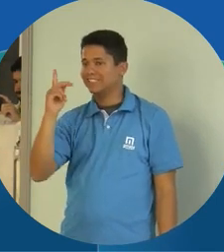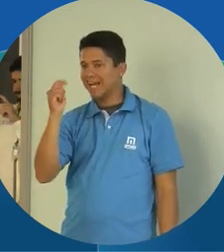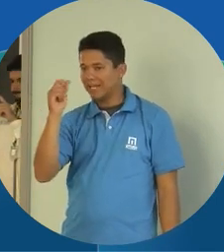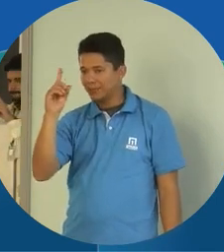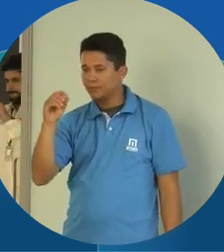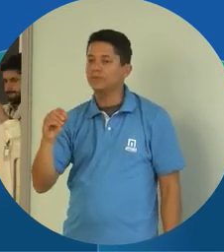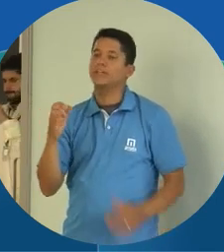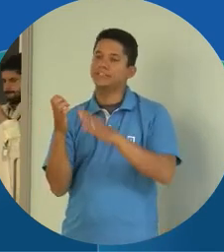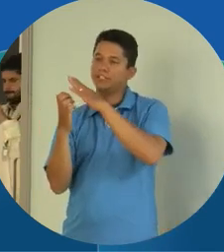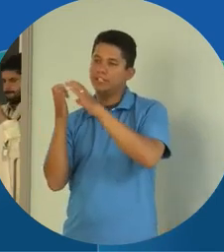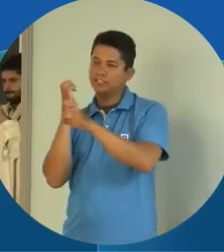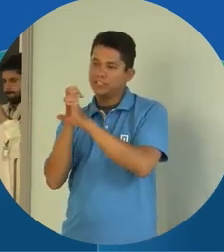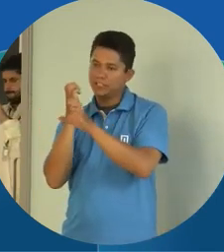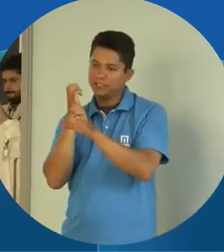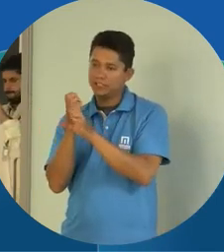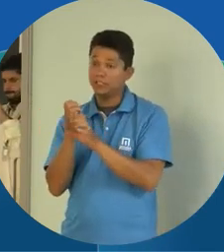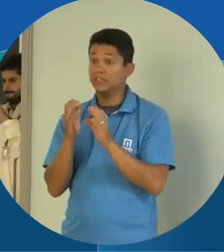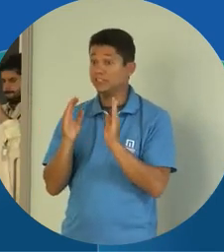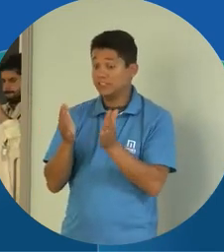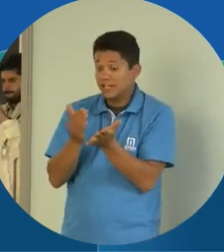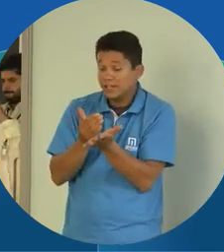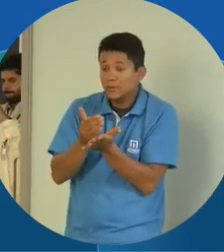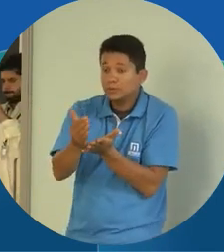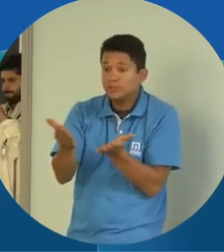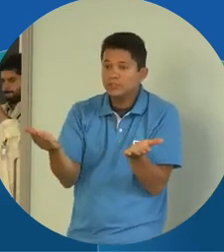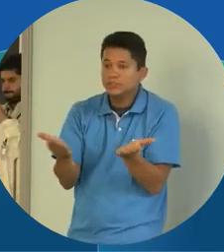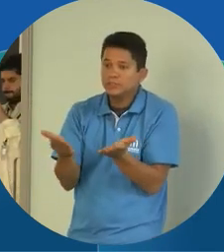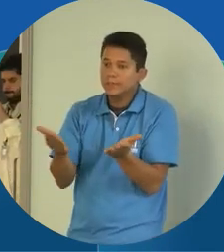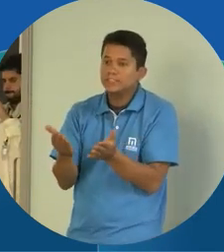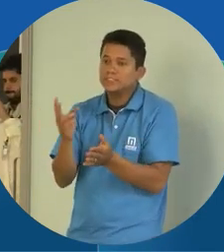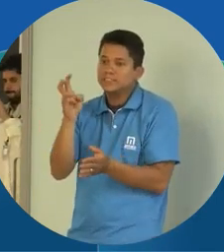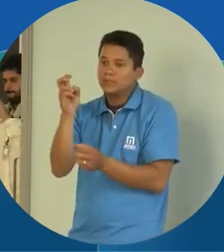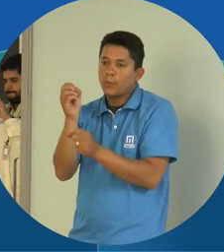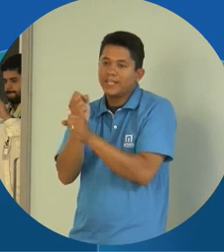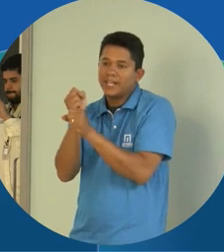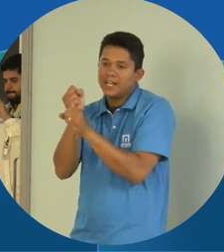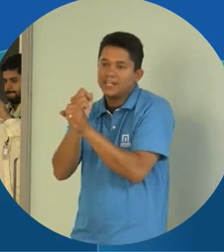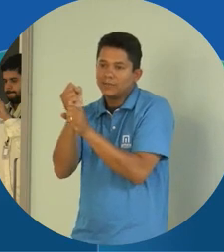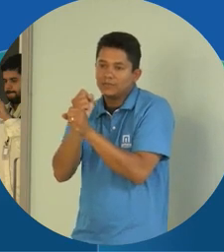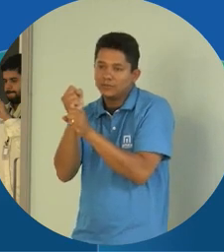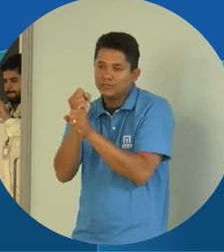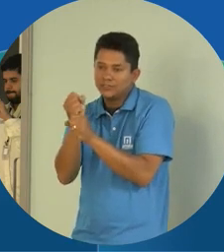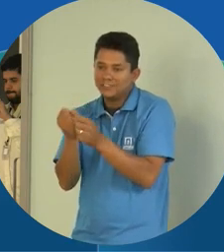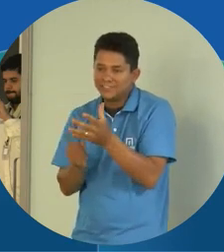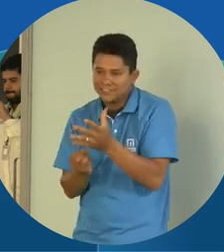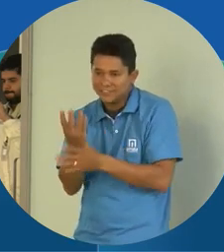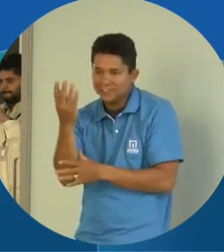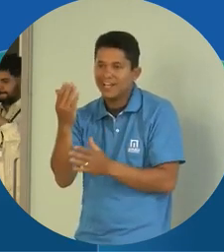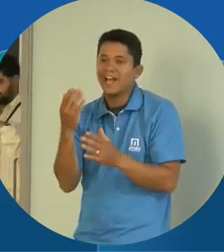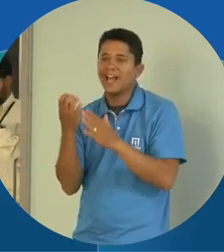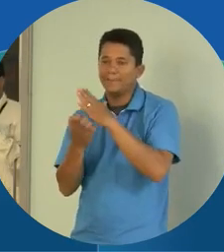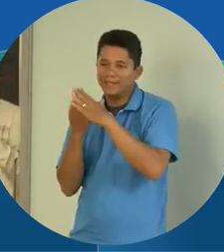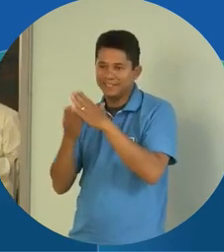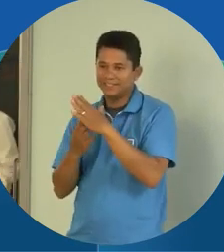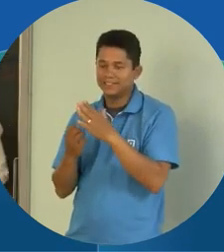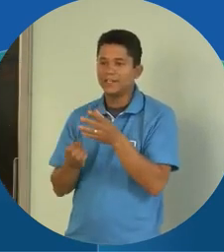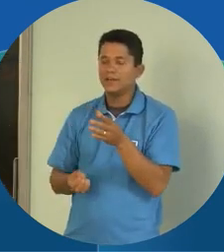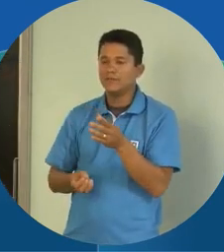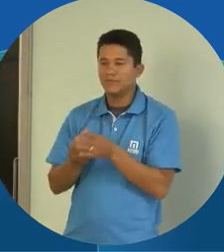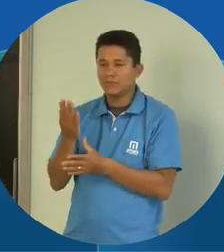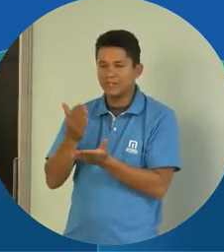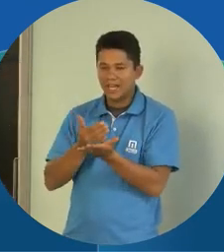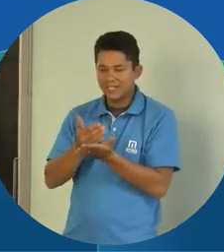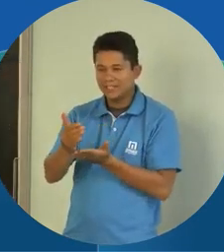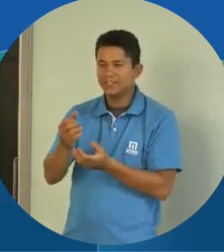fundação, né? Fundada aí pelo engenheiro Ari de Paula, que desde 1973 está atuando